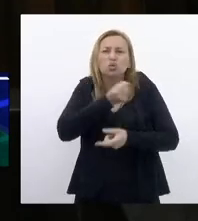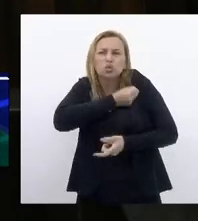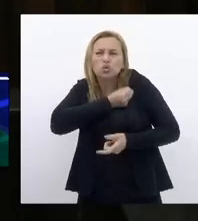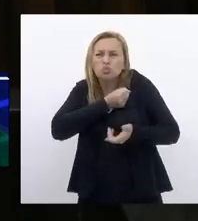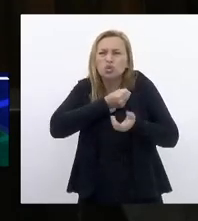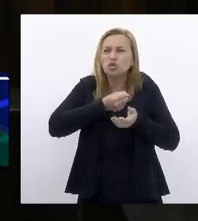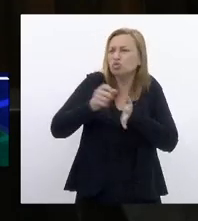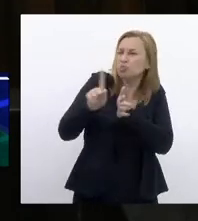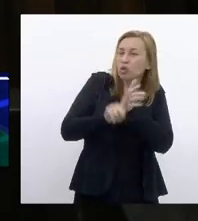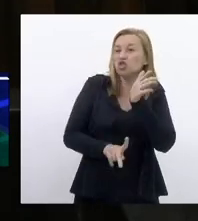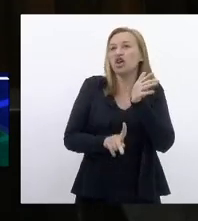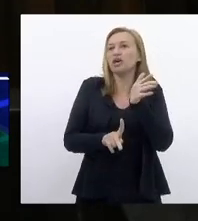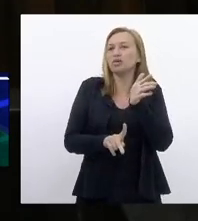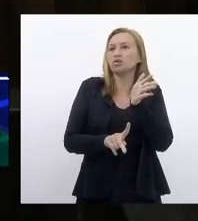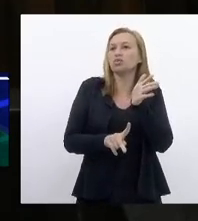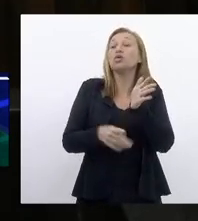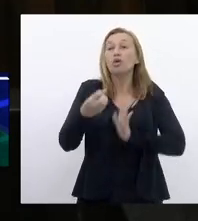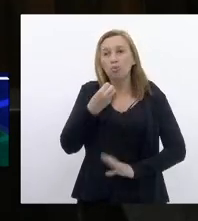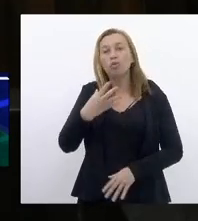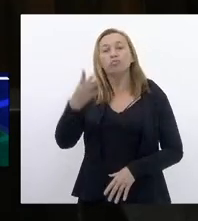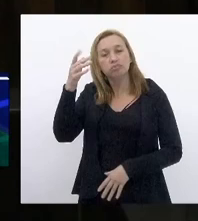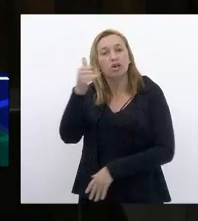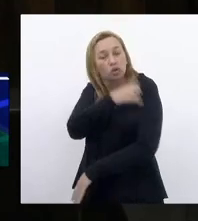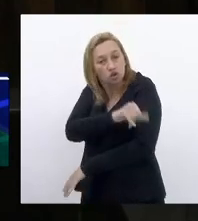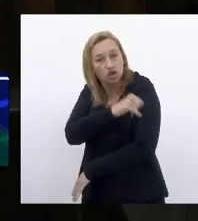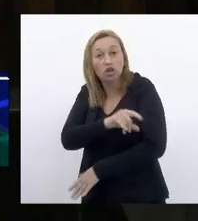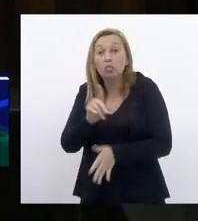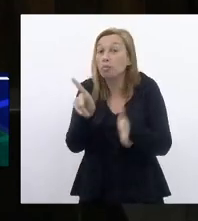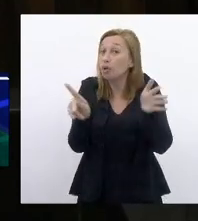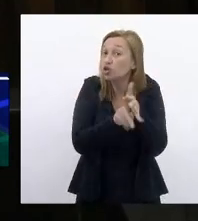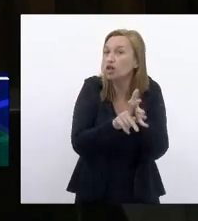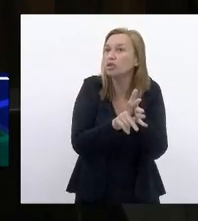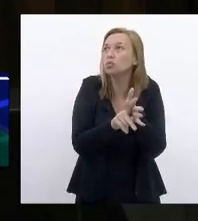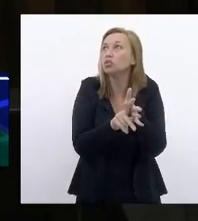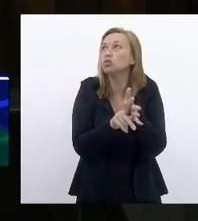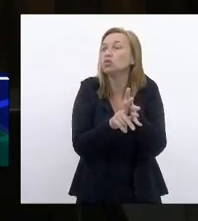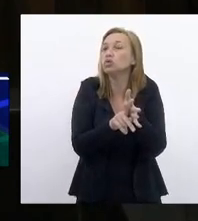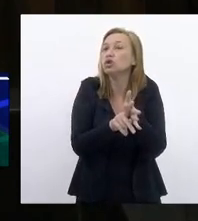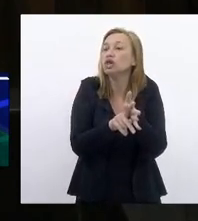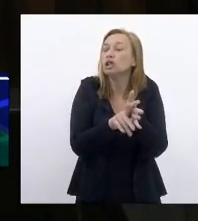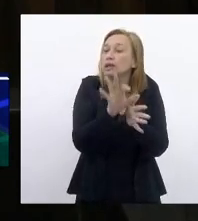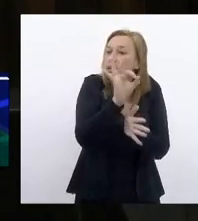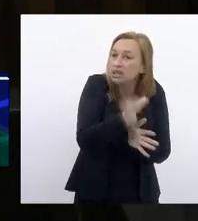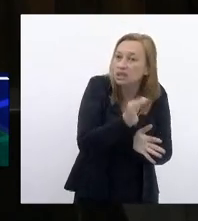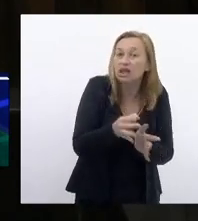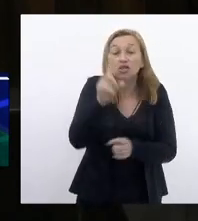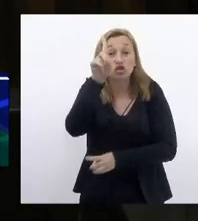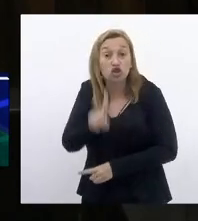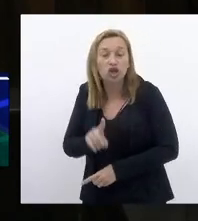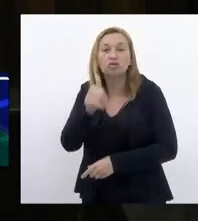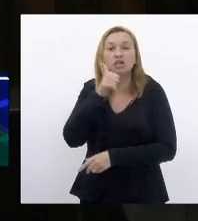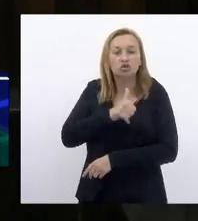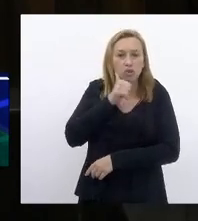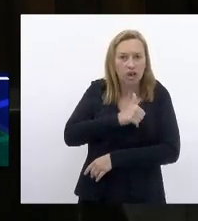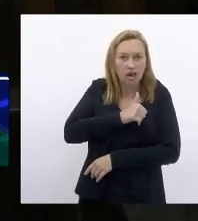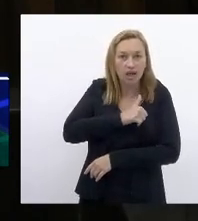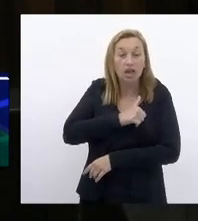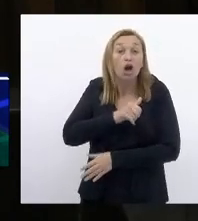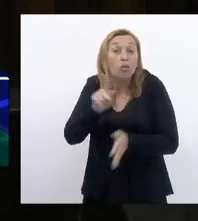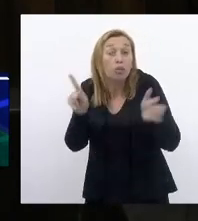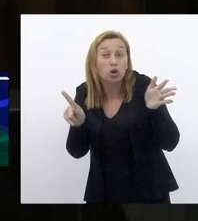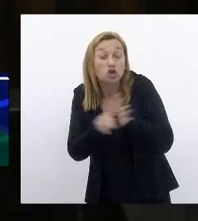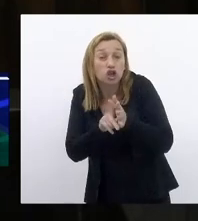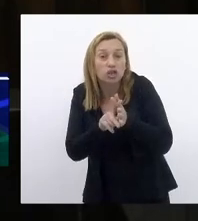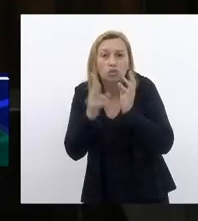projetos extremamente relevantes para o Rio de Janeiro, projetos de afirmação do direito das mulheres, projetos